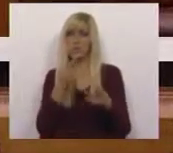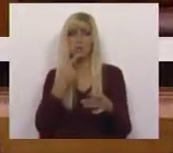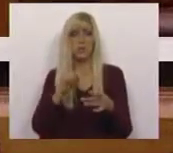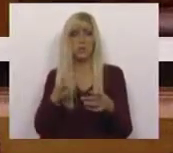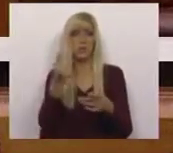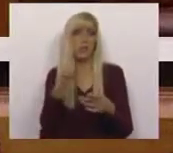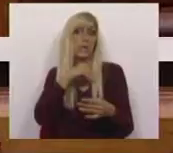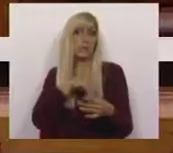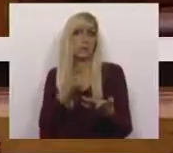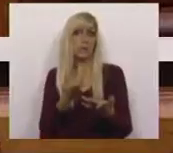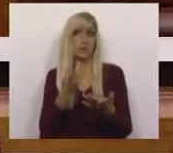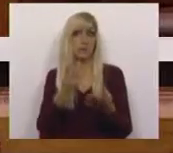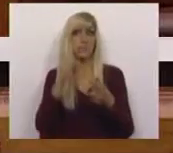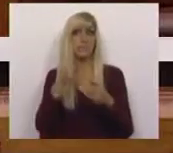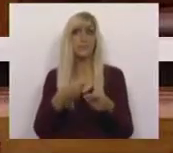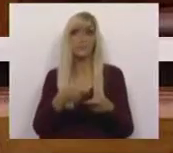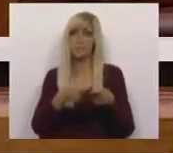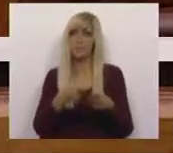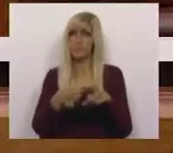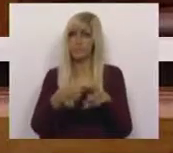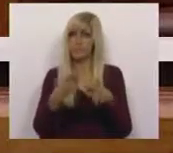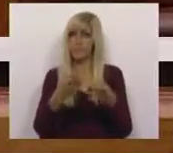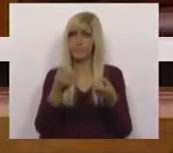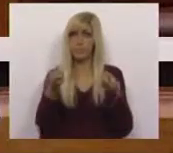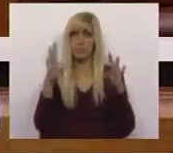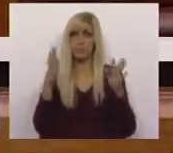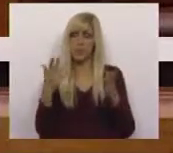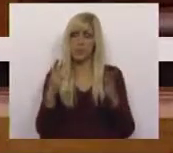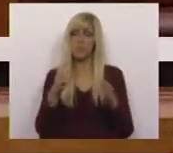de receita para o incentivo à plantação de espécies